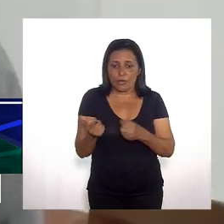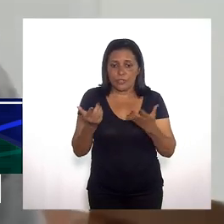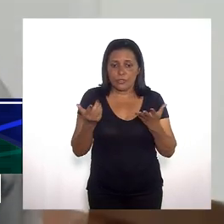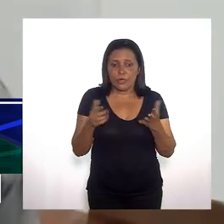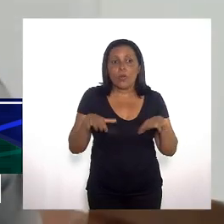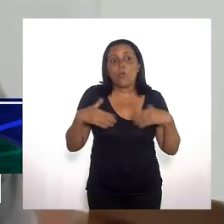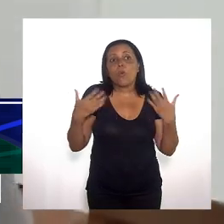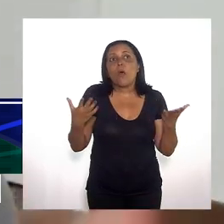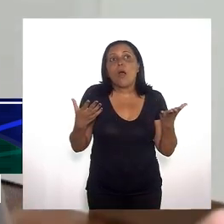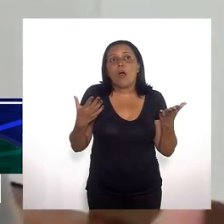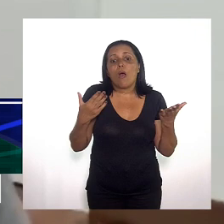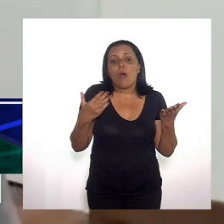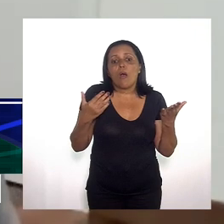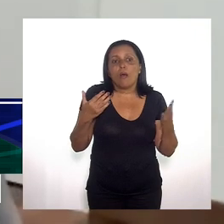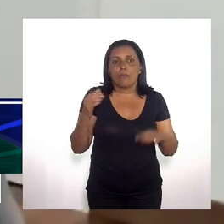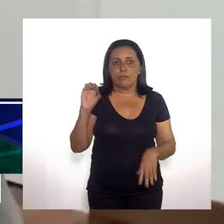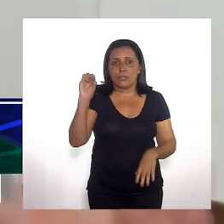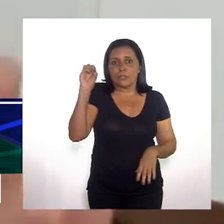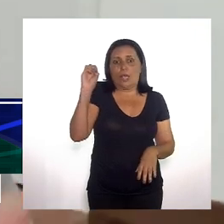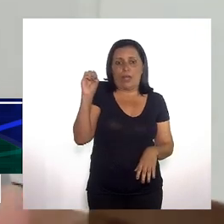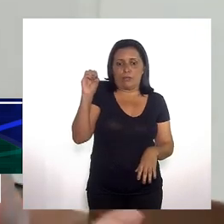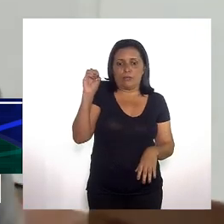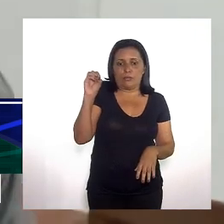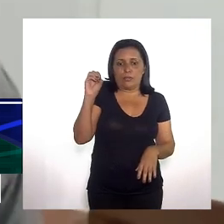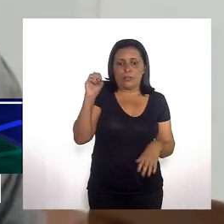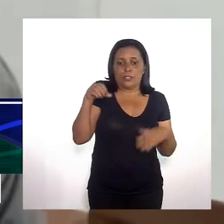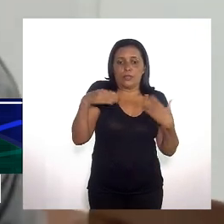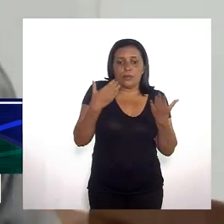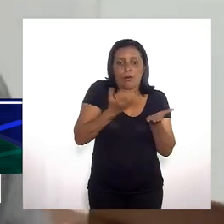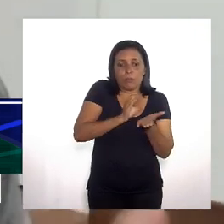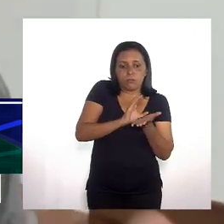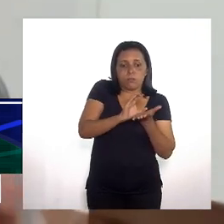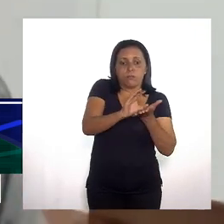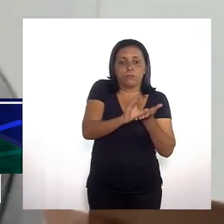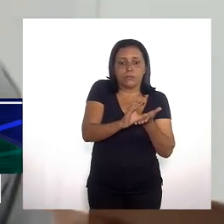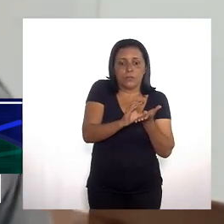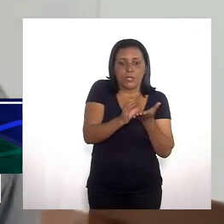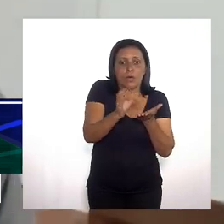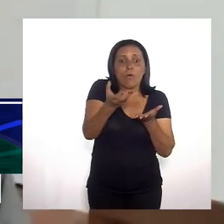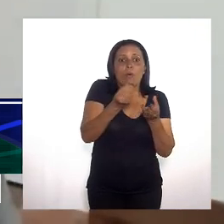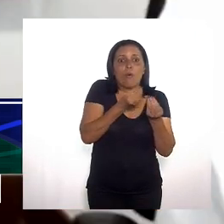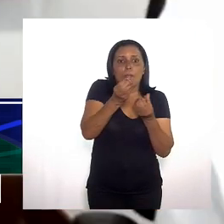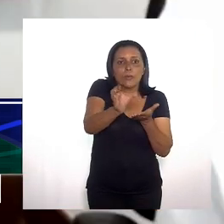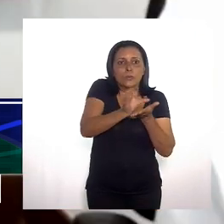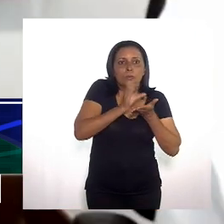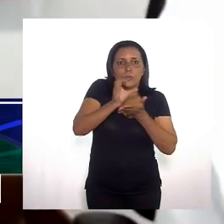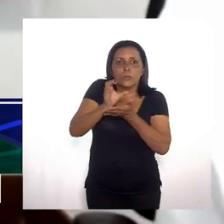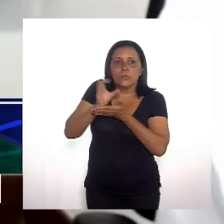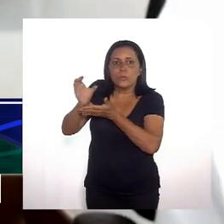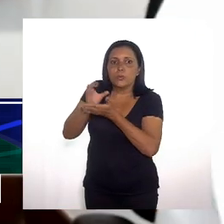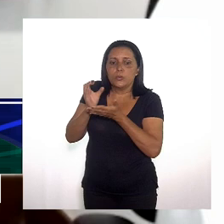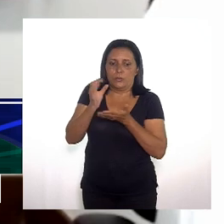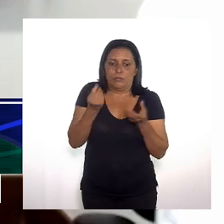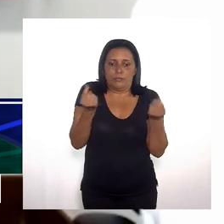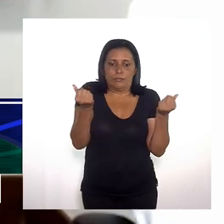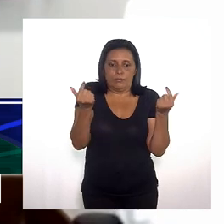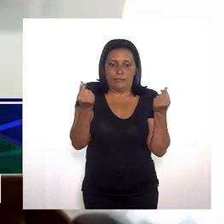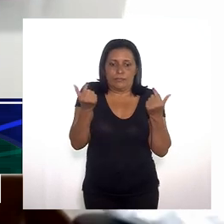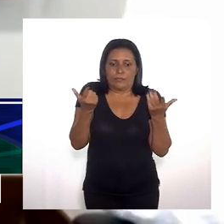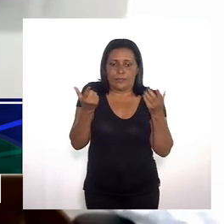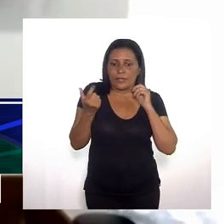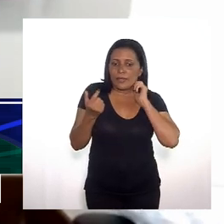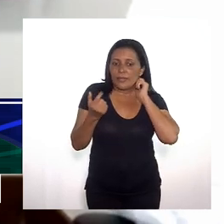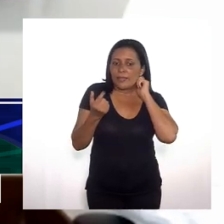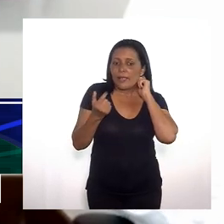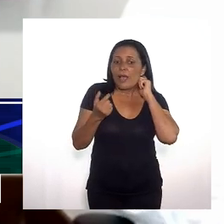qual que é o excedente? Zero. Então vai prejudicar a arrecadação do fundo, é isso que eu estou falando. Mas então vamos lá. Vossa Excelência